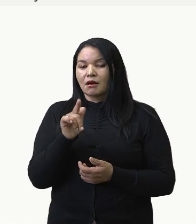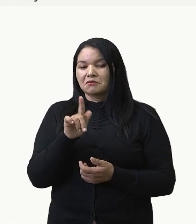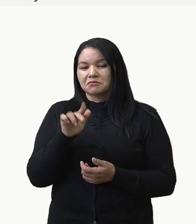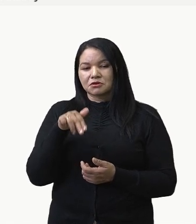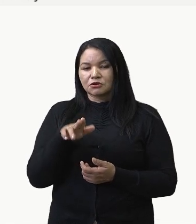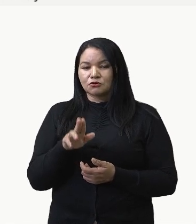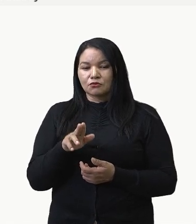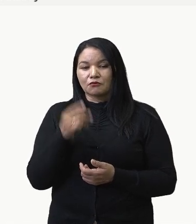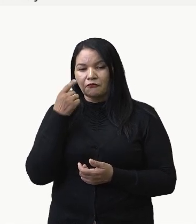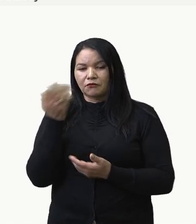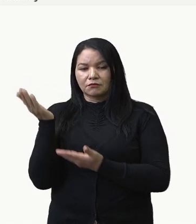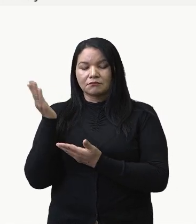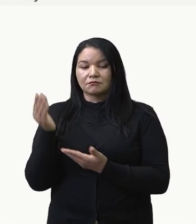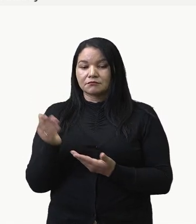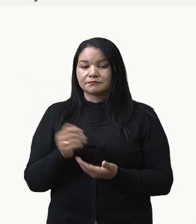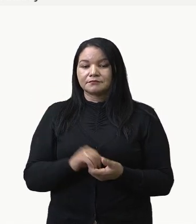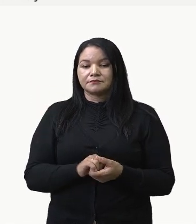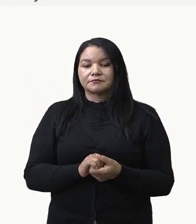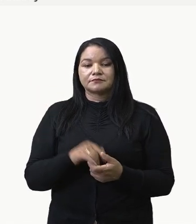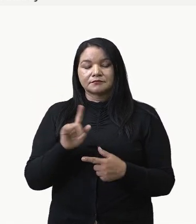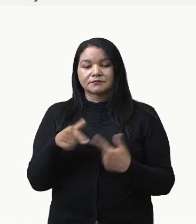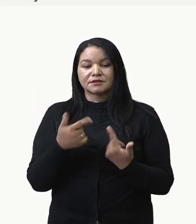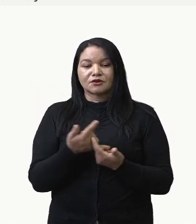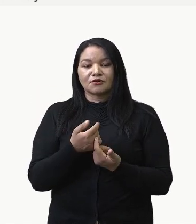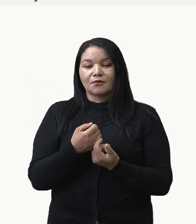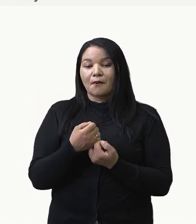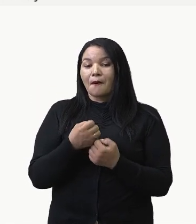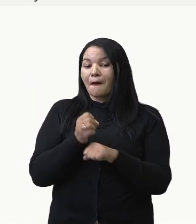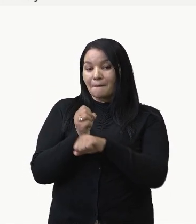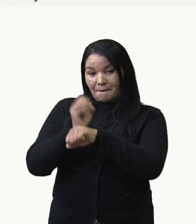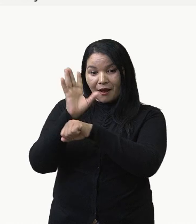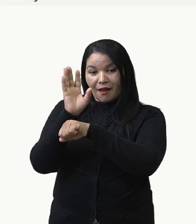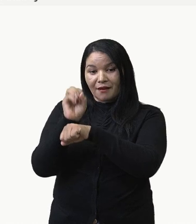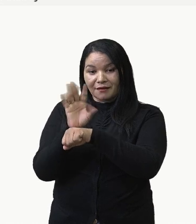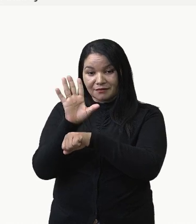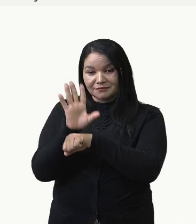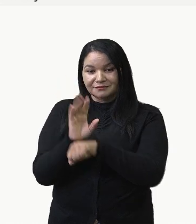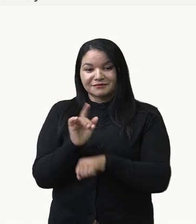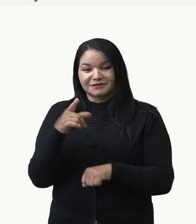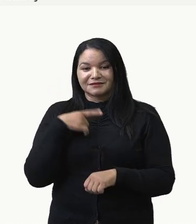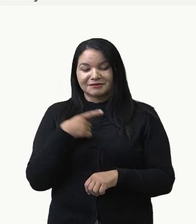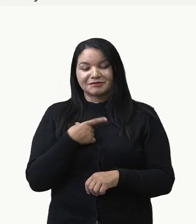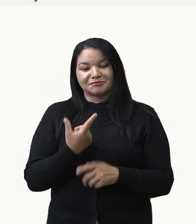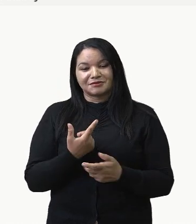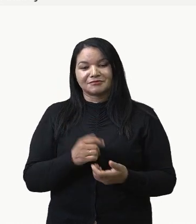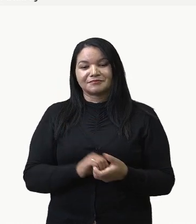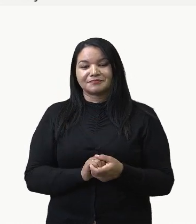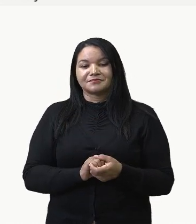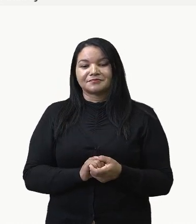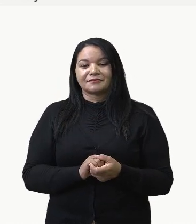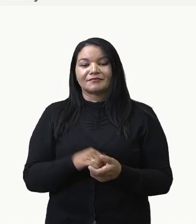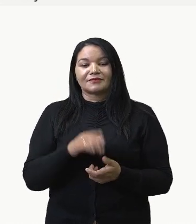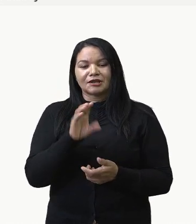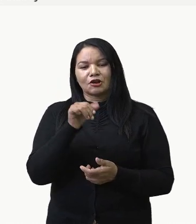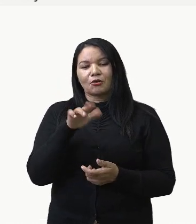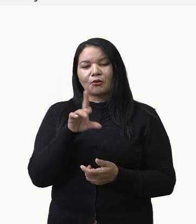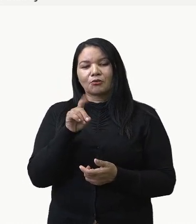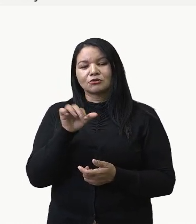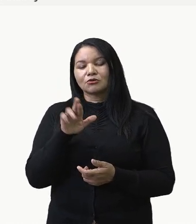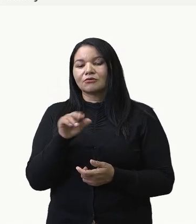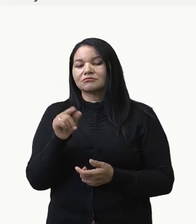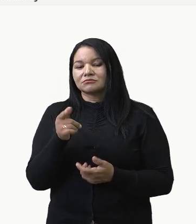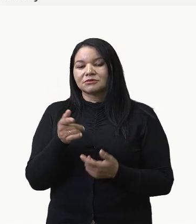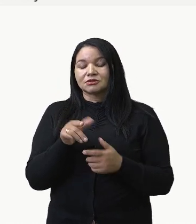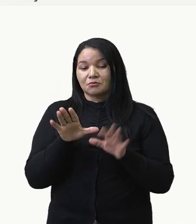na na na imagem né Balena Olha a Balena apareceu aqui eu pensei que não tinha colocado cdor é o condor é